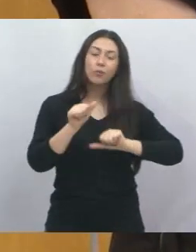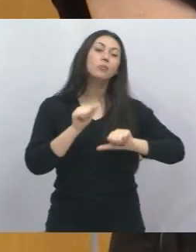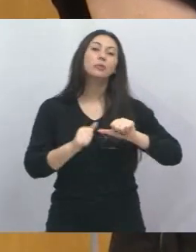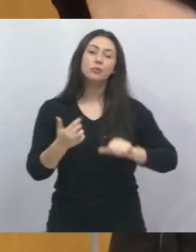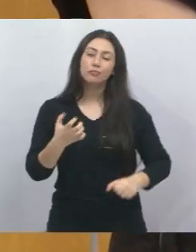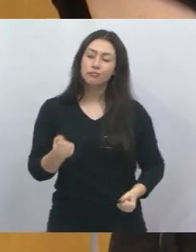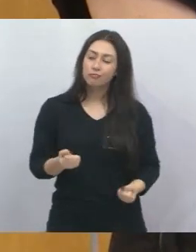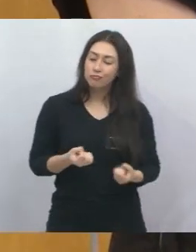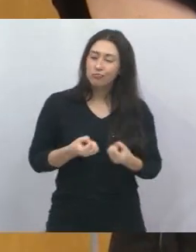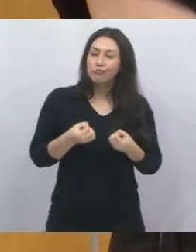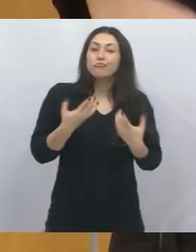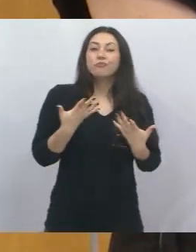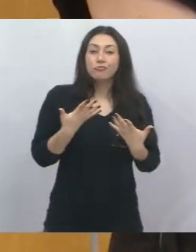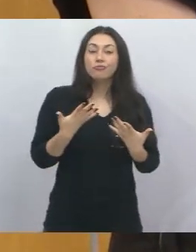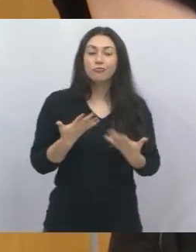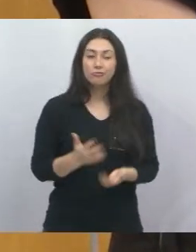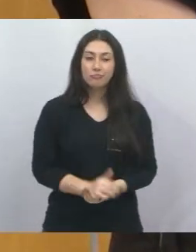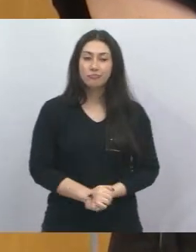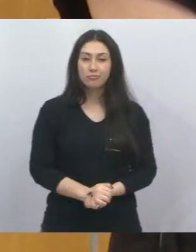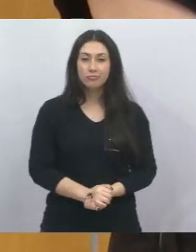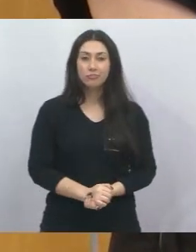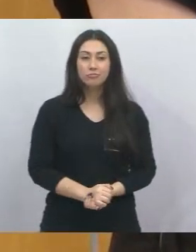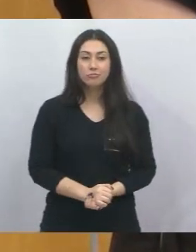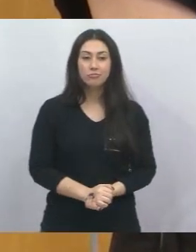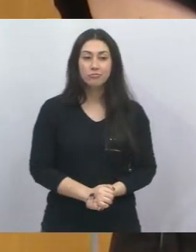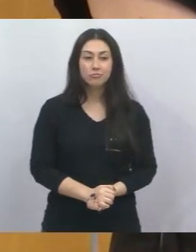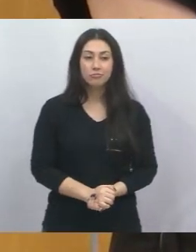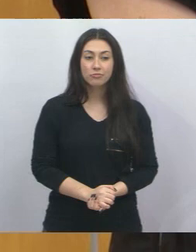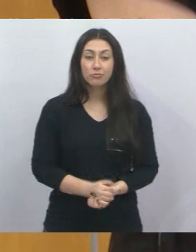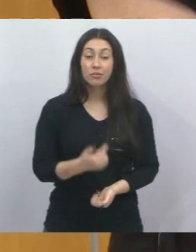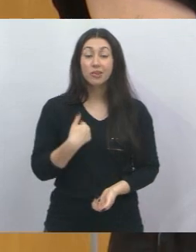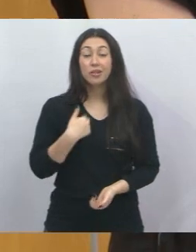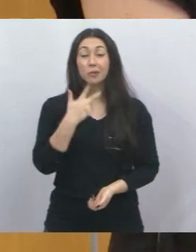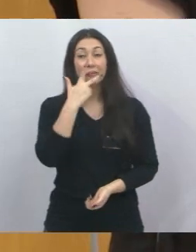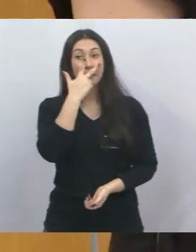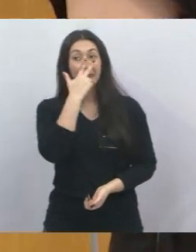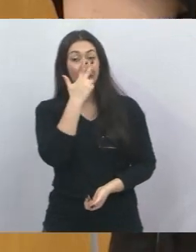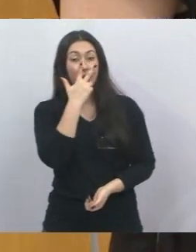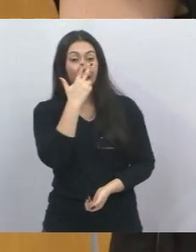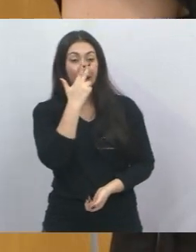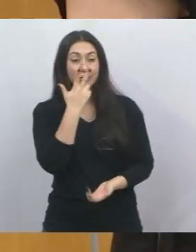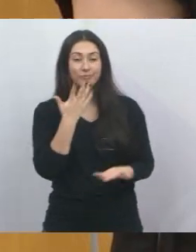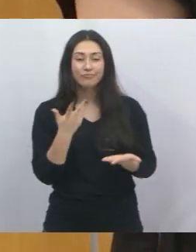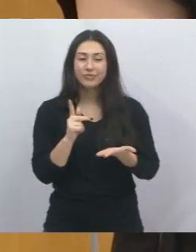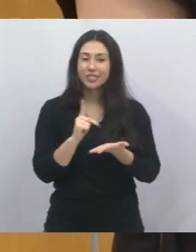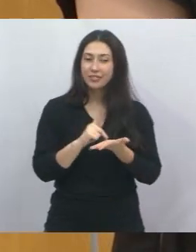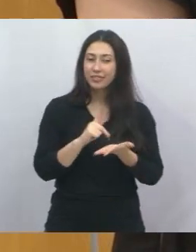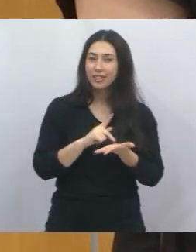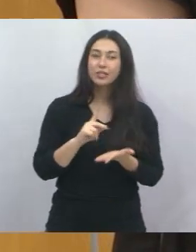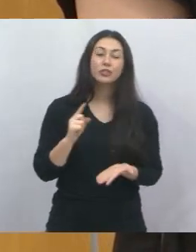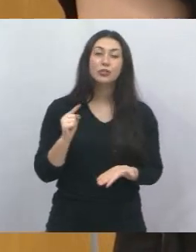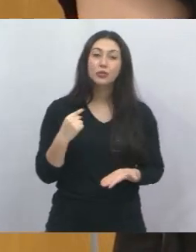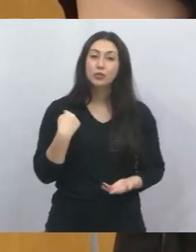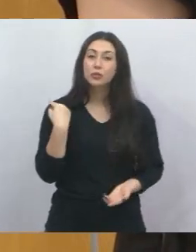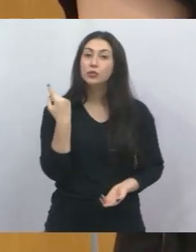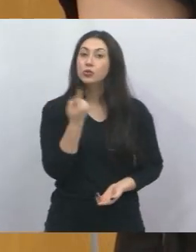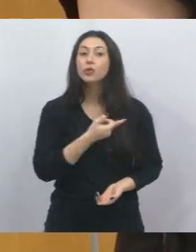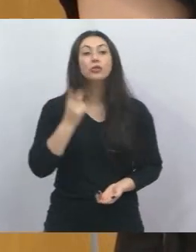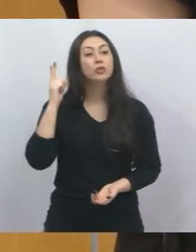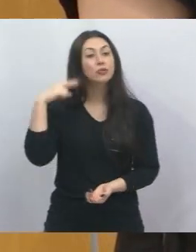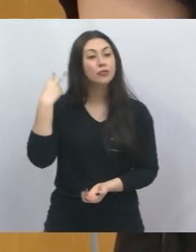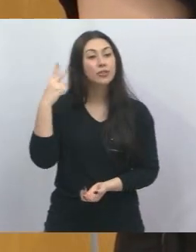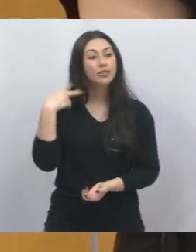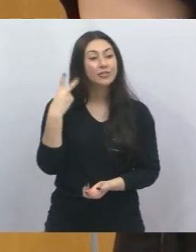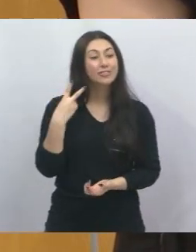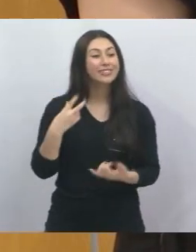pessoas que leem suas obras. Eu acho que, na verdade, nós vereadores estamos